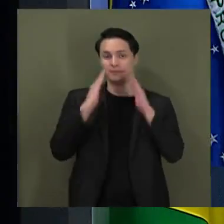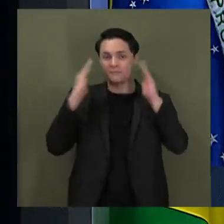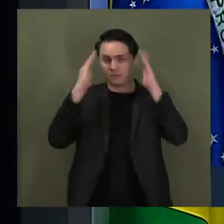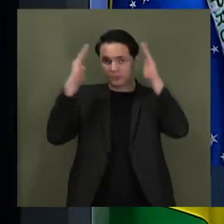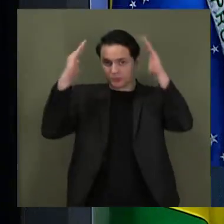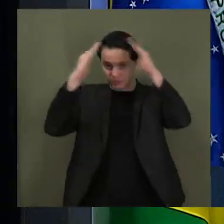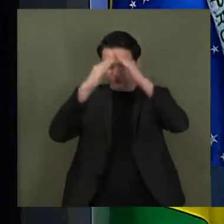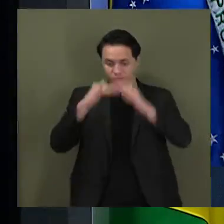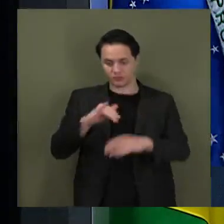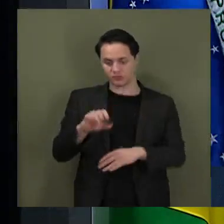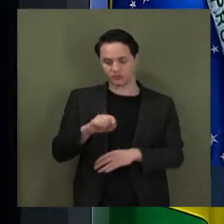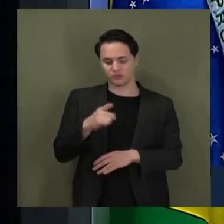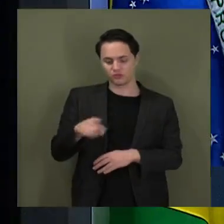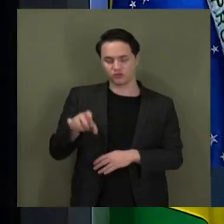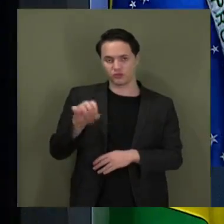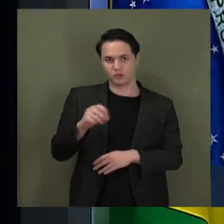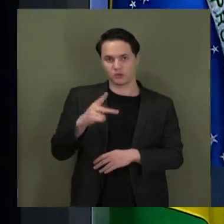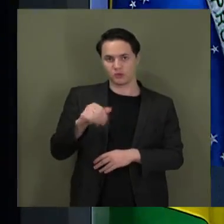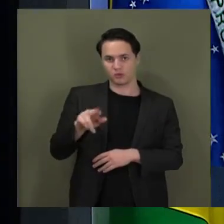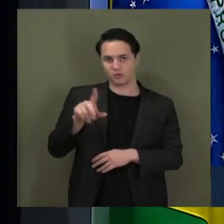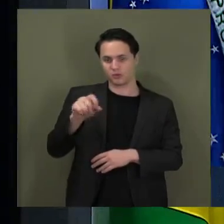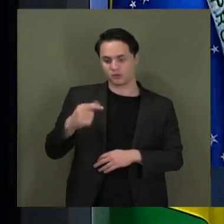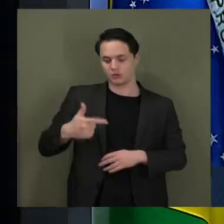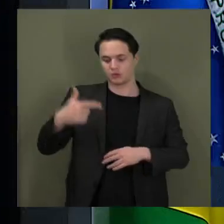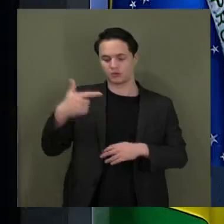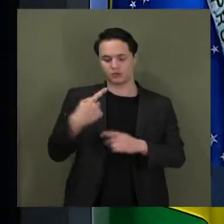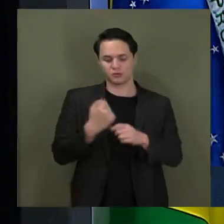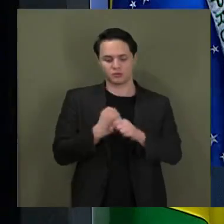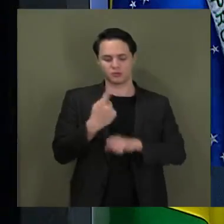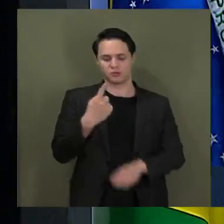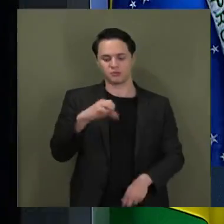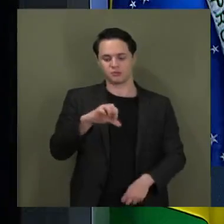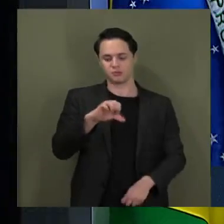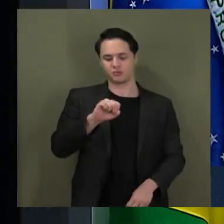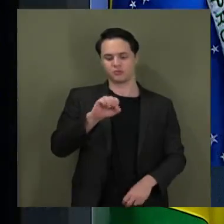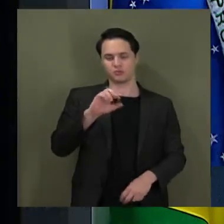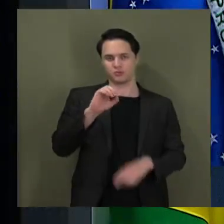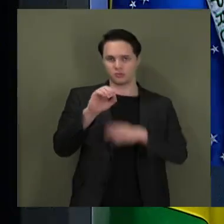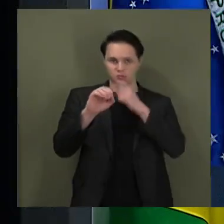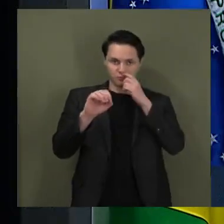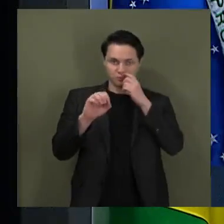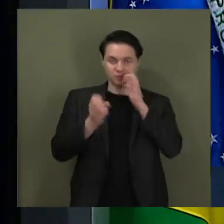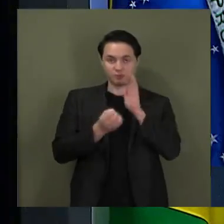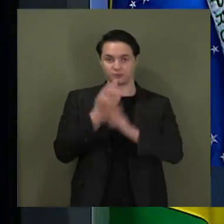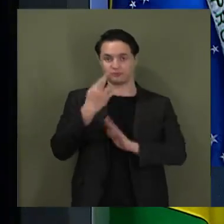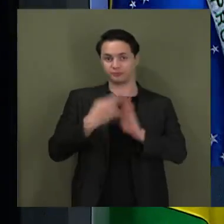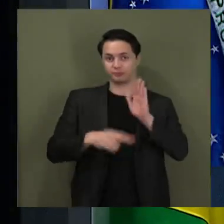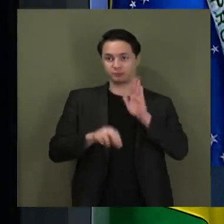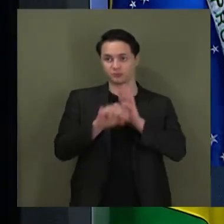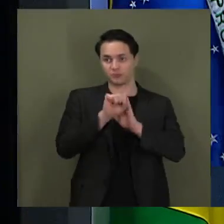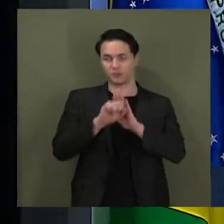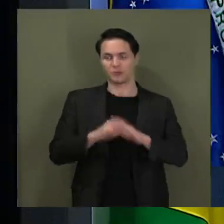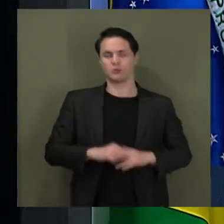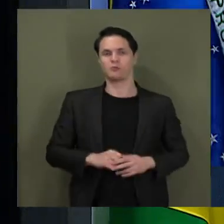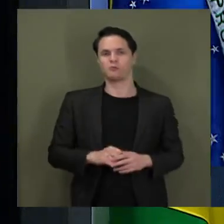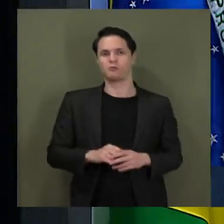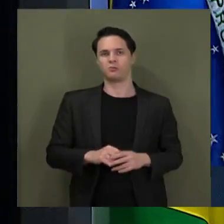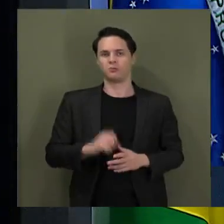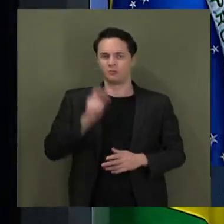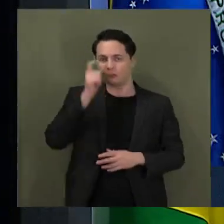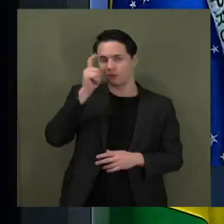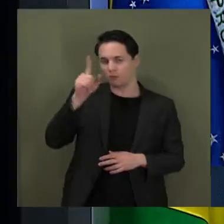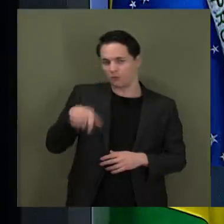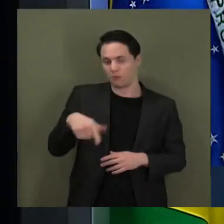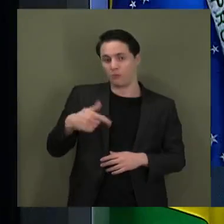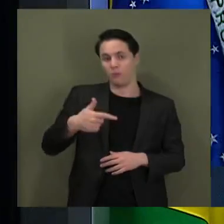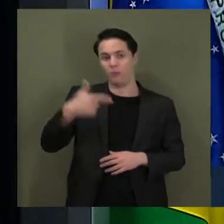em 1980, fez essa resolução, e é muito interessante porque é o segundo domingo após